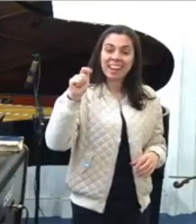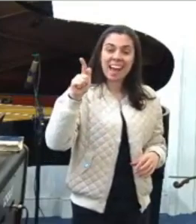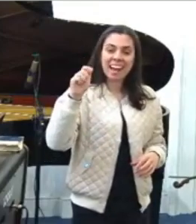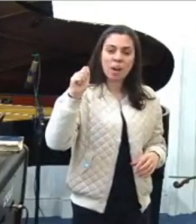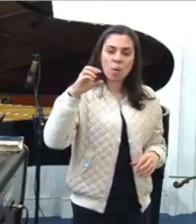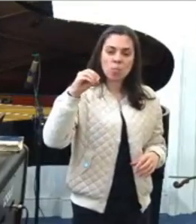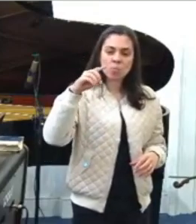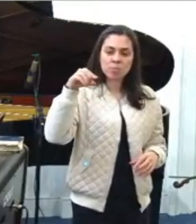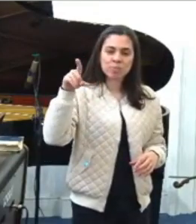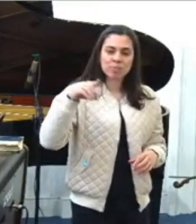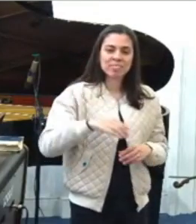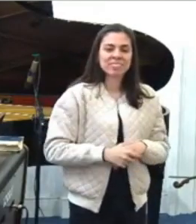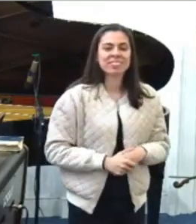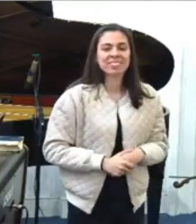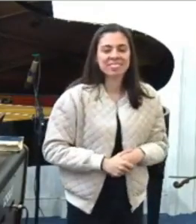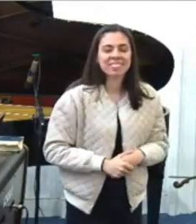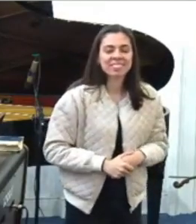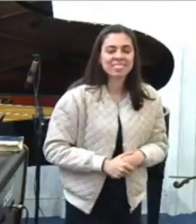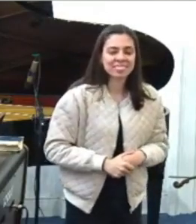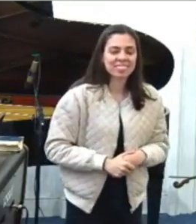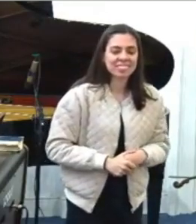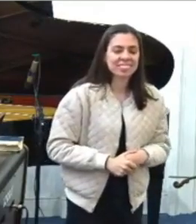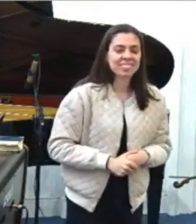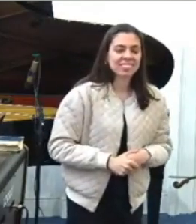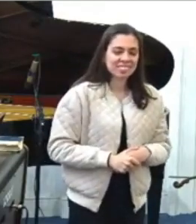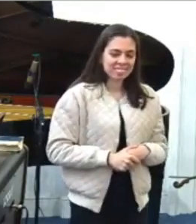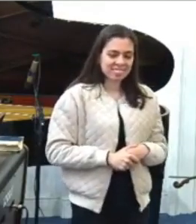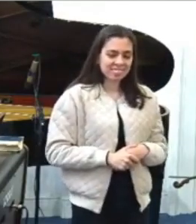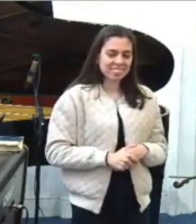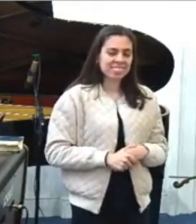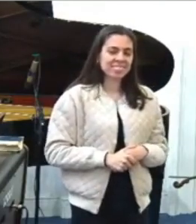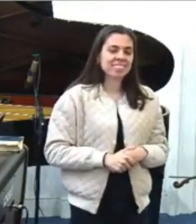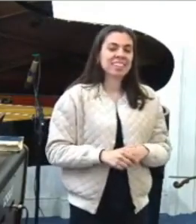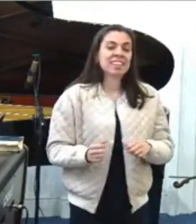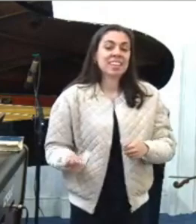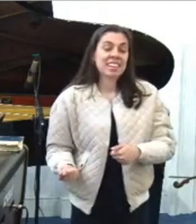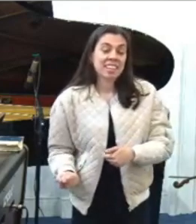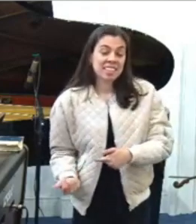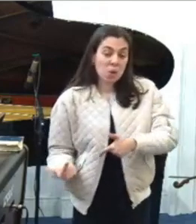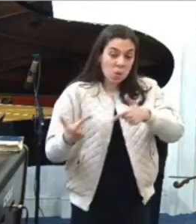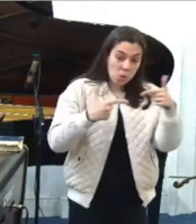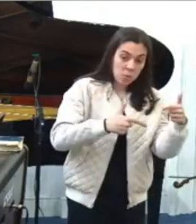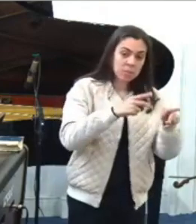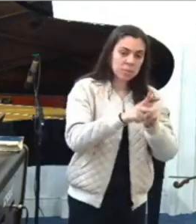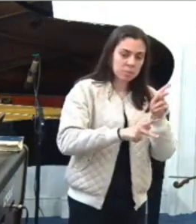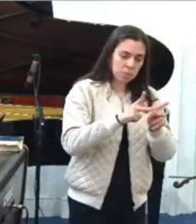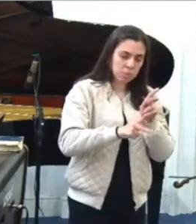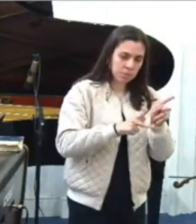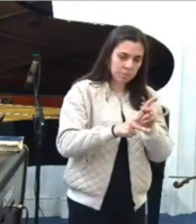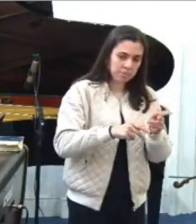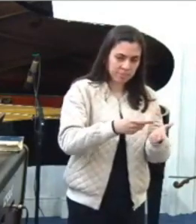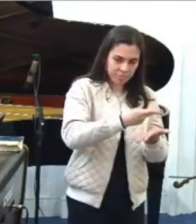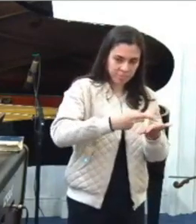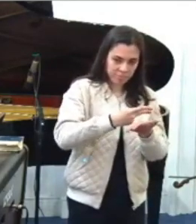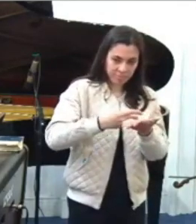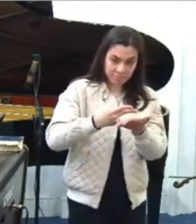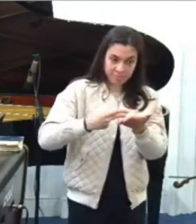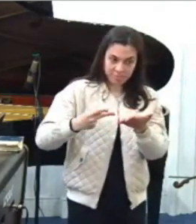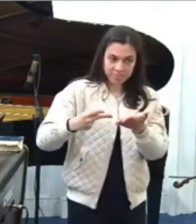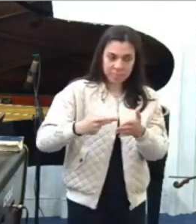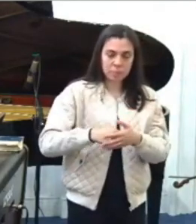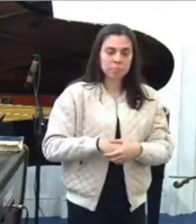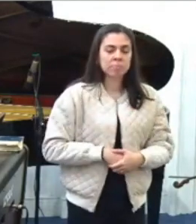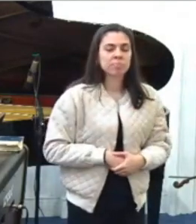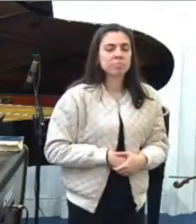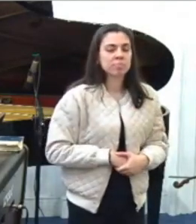destruído, porque sua ferida foi mortal, mas ainda ataca o povo de Deus. E quero chamar os pais à